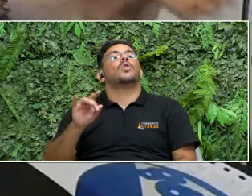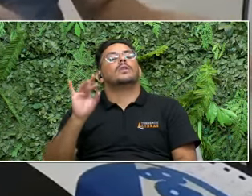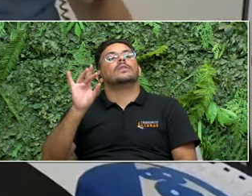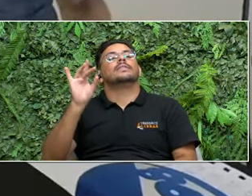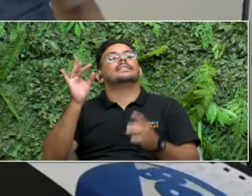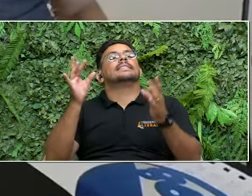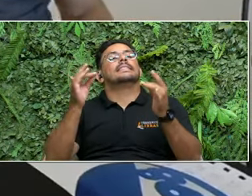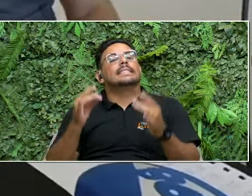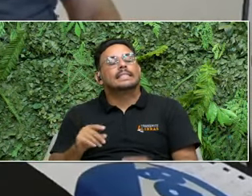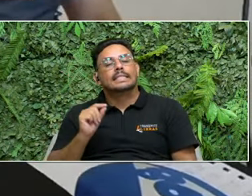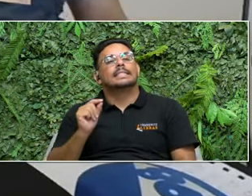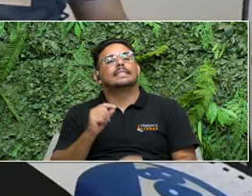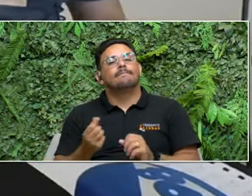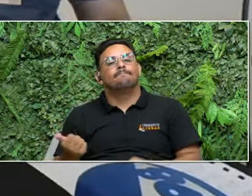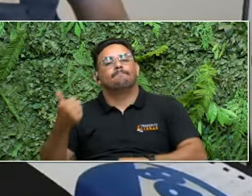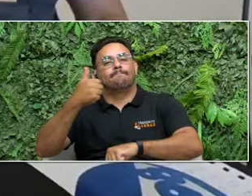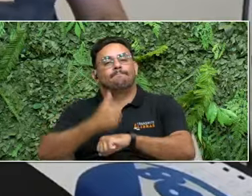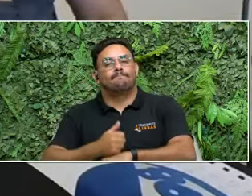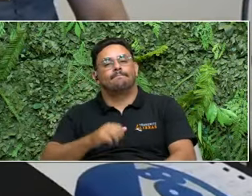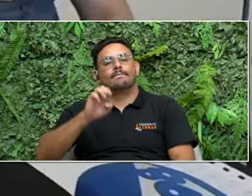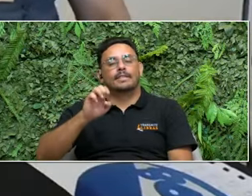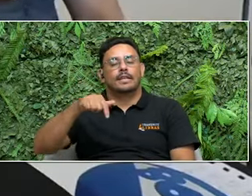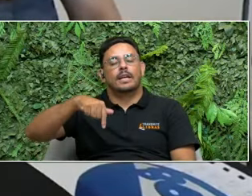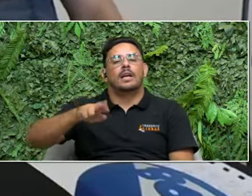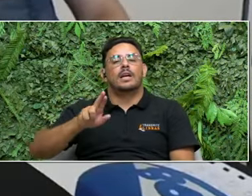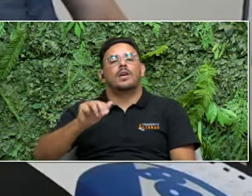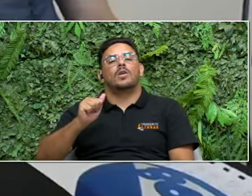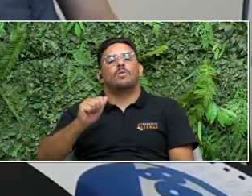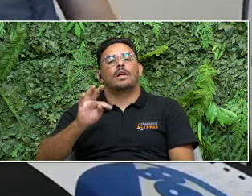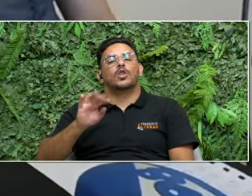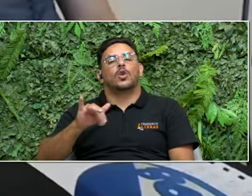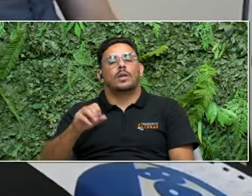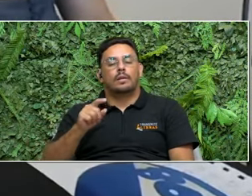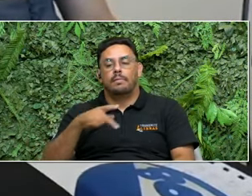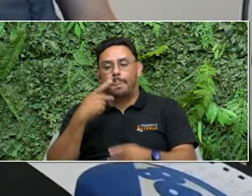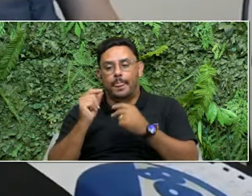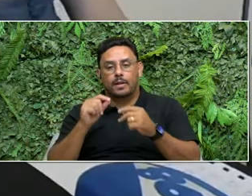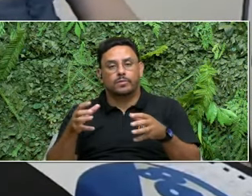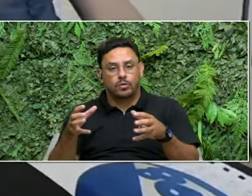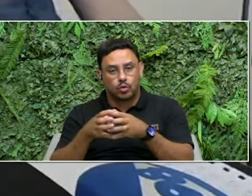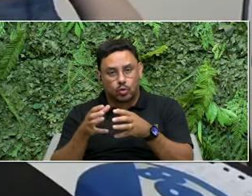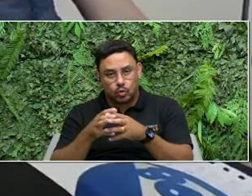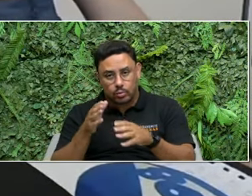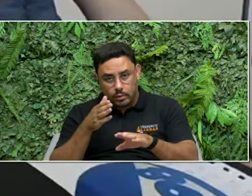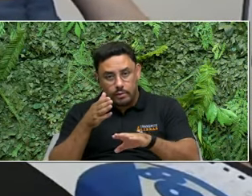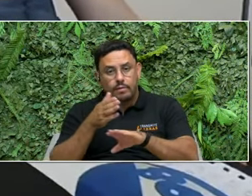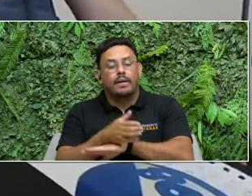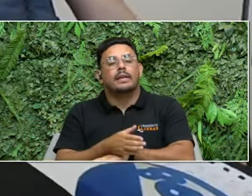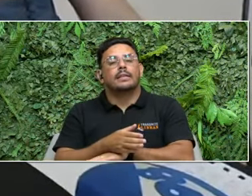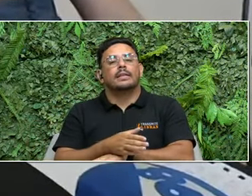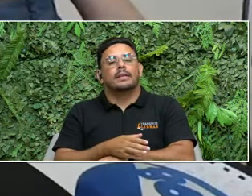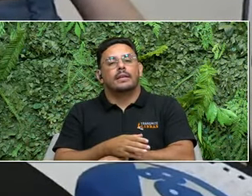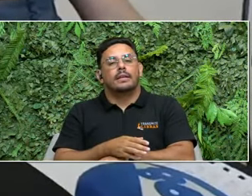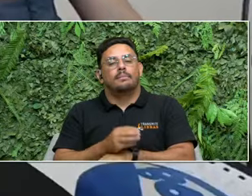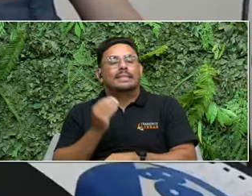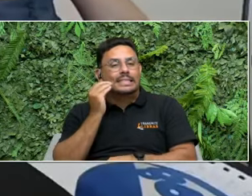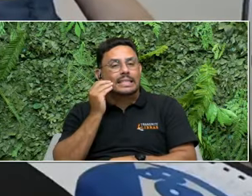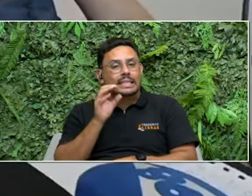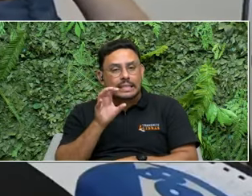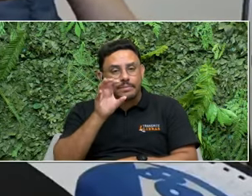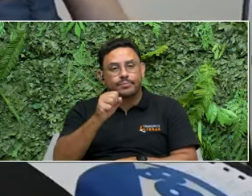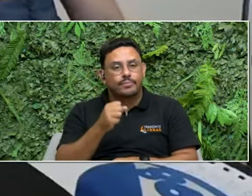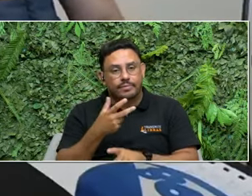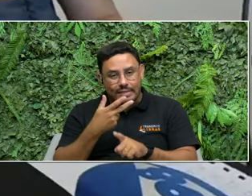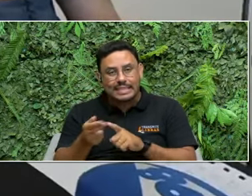Sil outro detalhe vi senhores eu teria colocado o equatoriano Mas enfim a gente tá falando de um time aqui que vai entrar